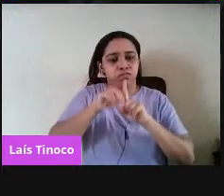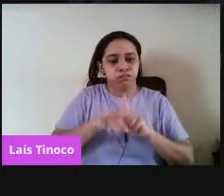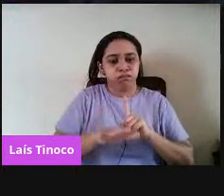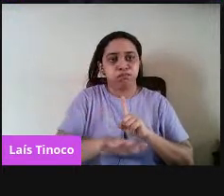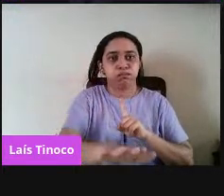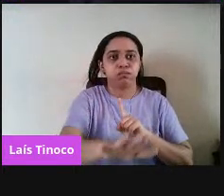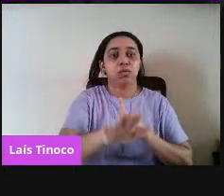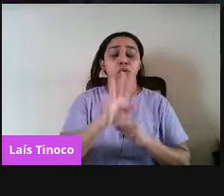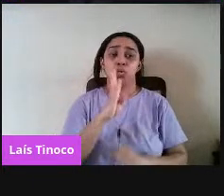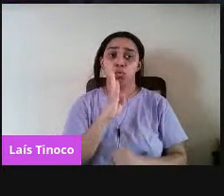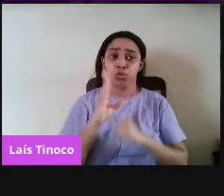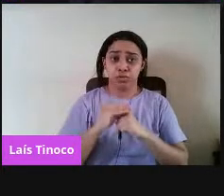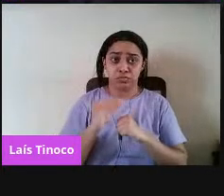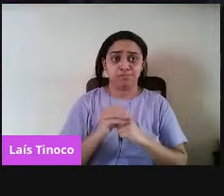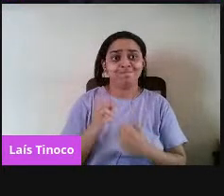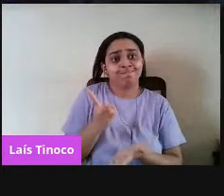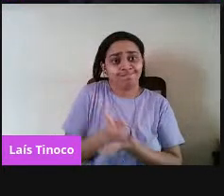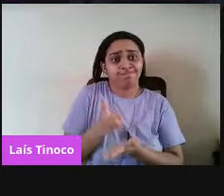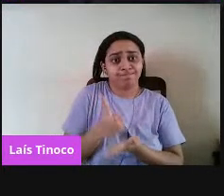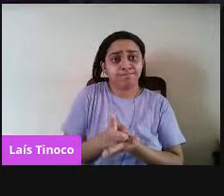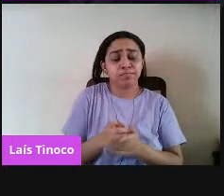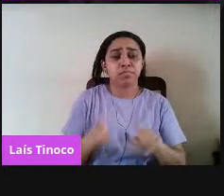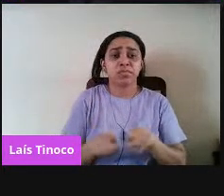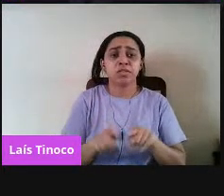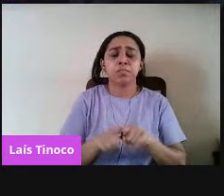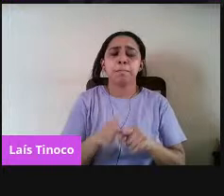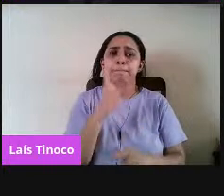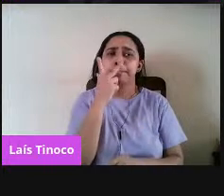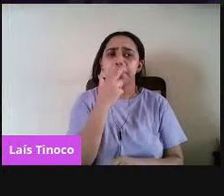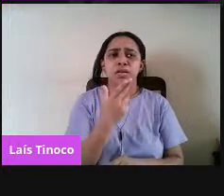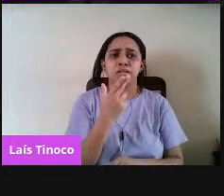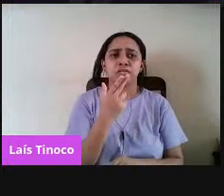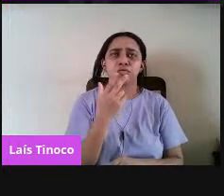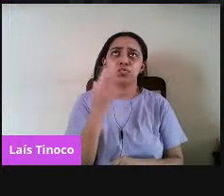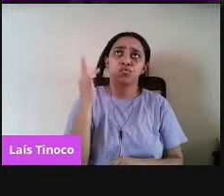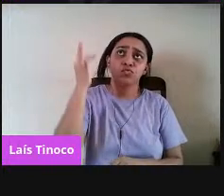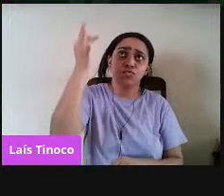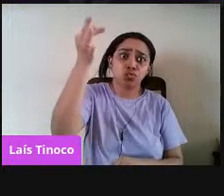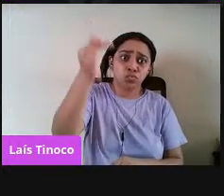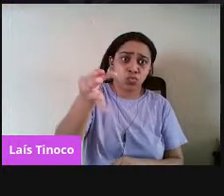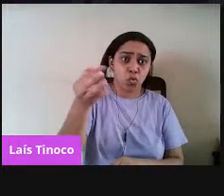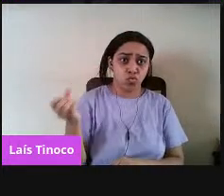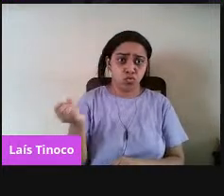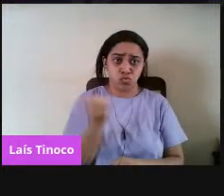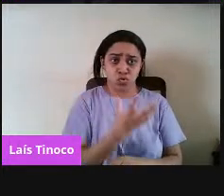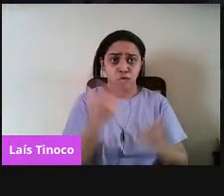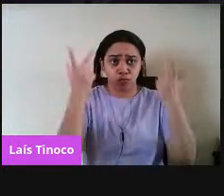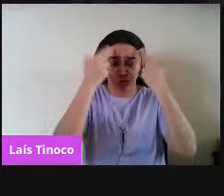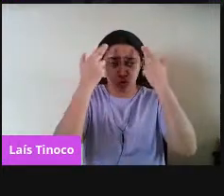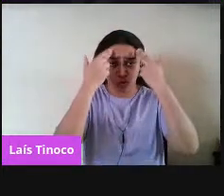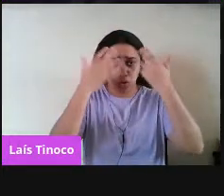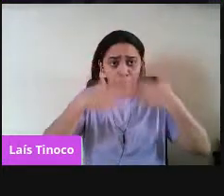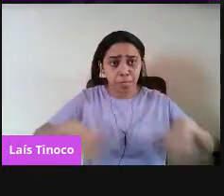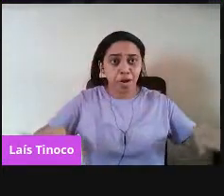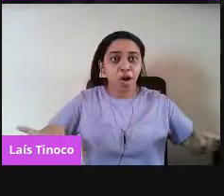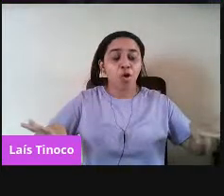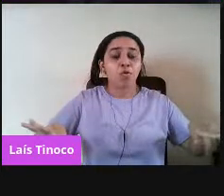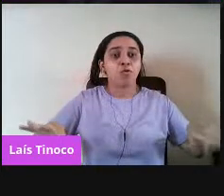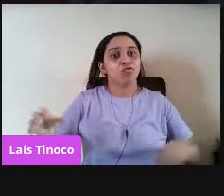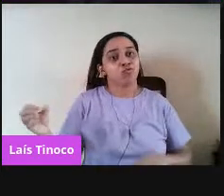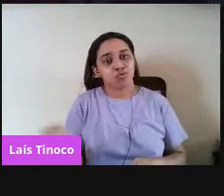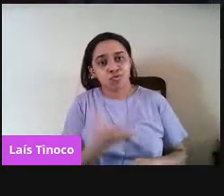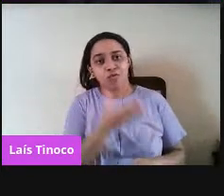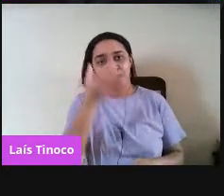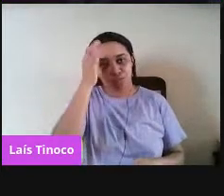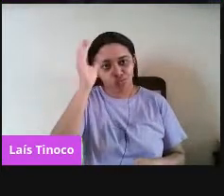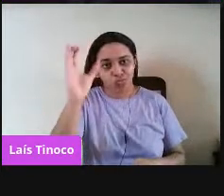Ao mesmo tempo, abre-se uma janela para que o novo normal vem acompanhado de uma nova cultura de valorização